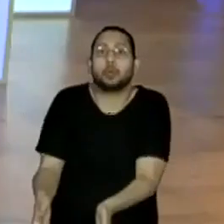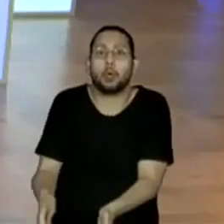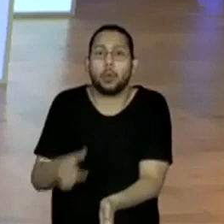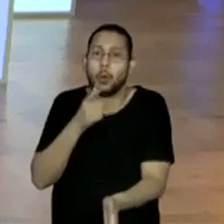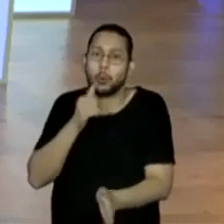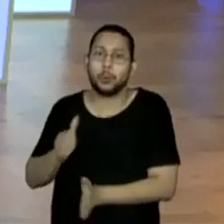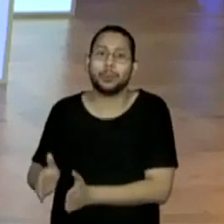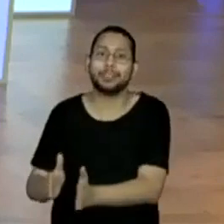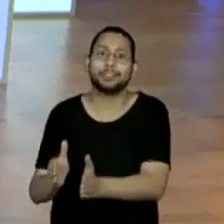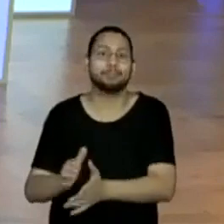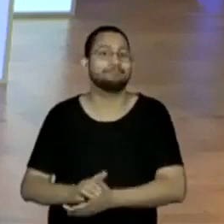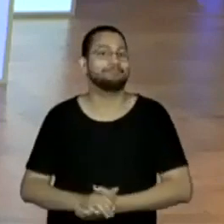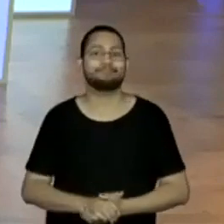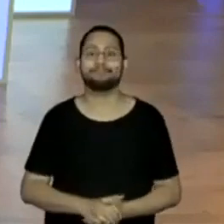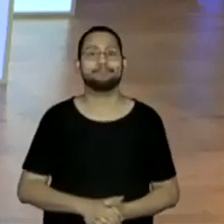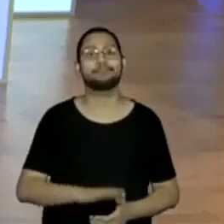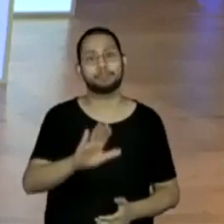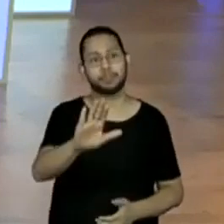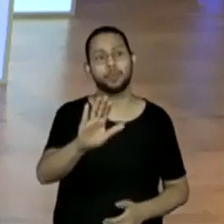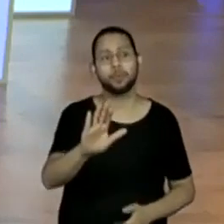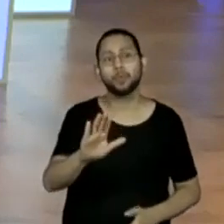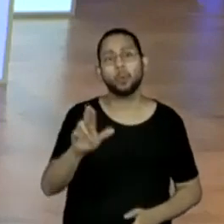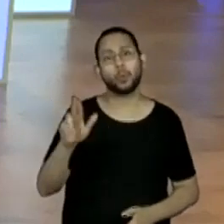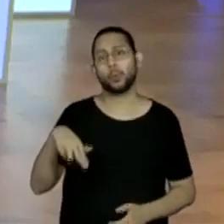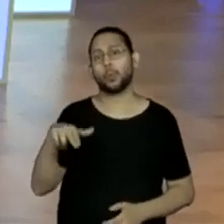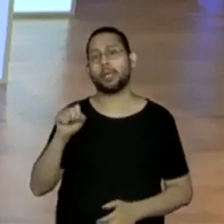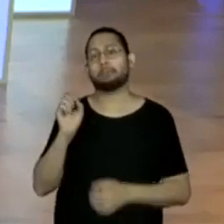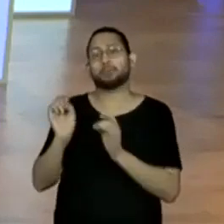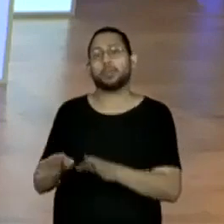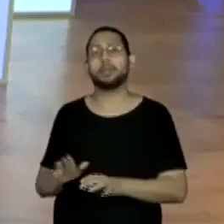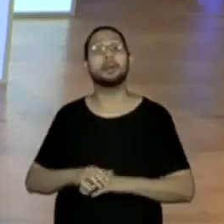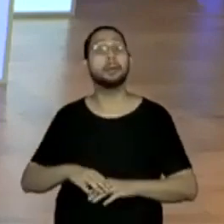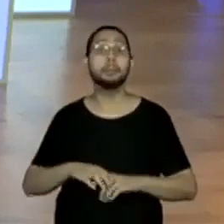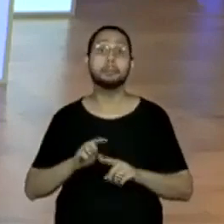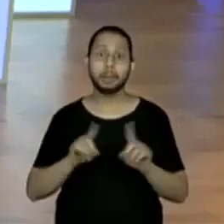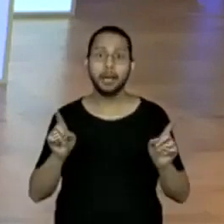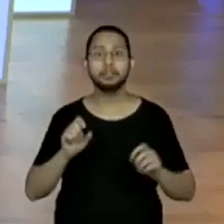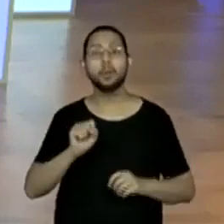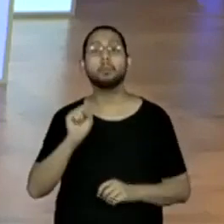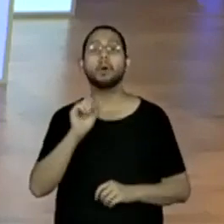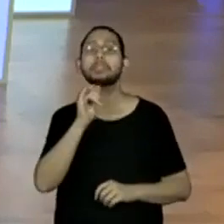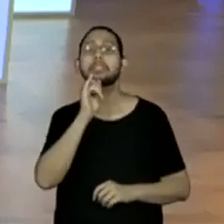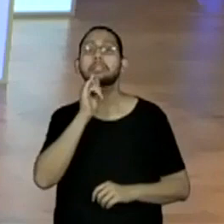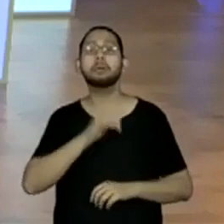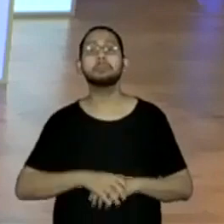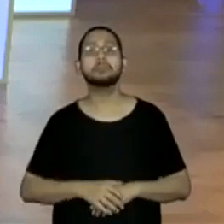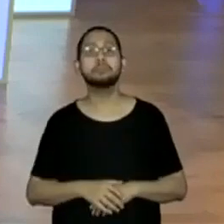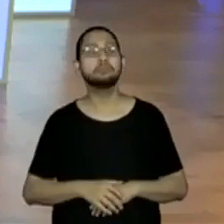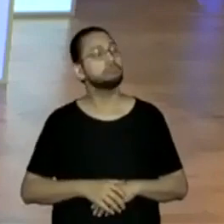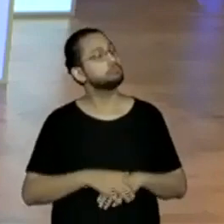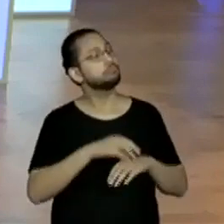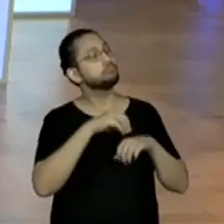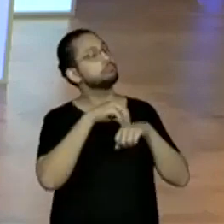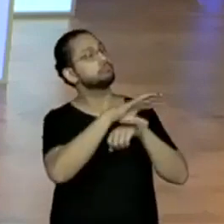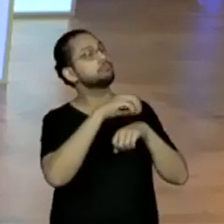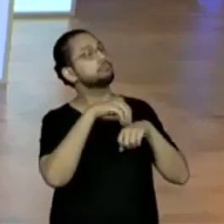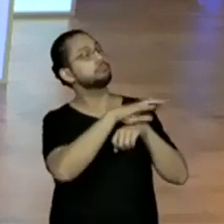Mas eu, por muitas vezes, poderia virar para mais pessoas e levar a consciência, né?